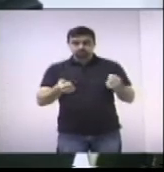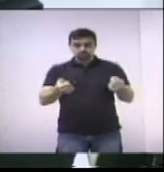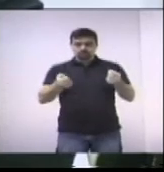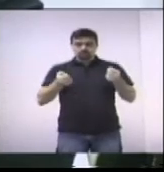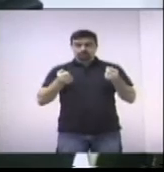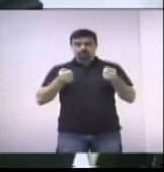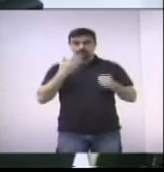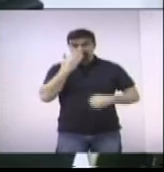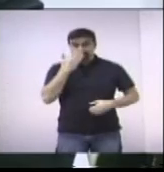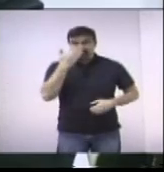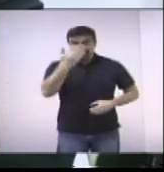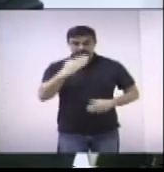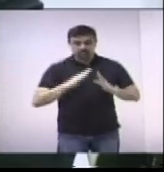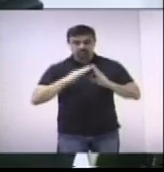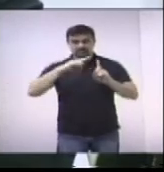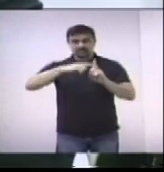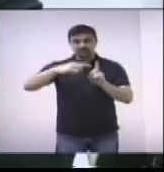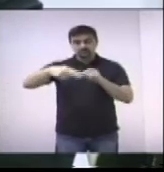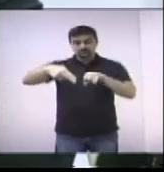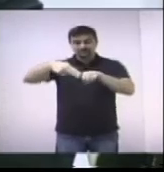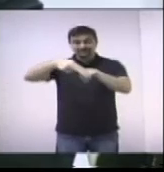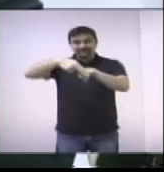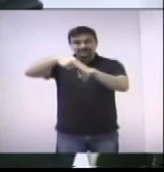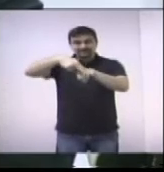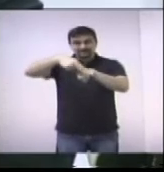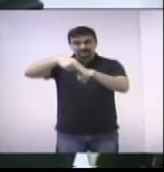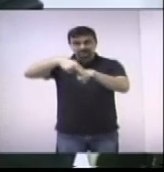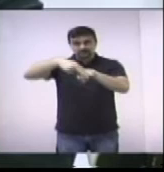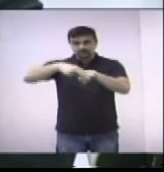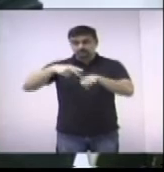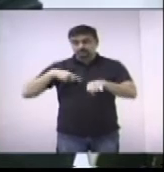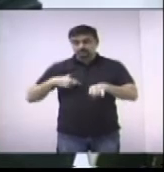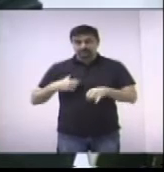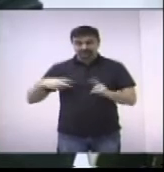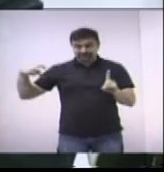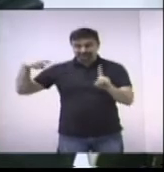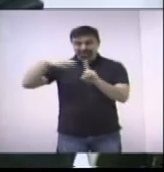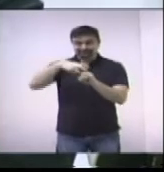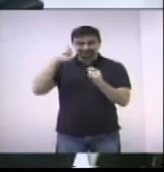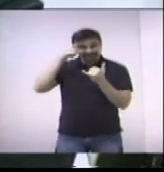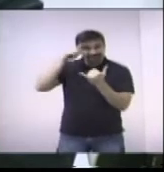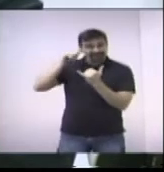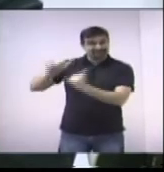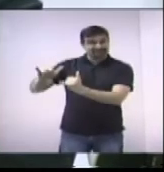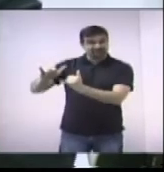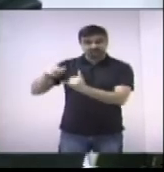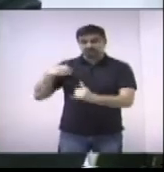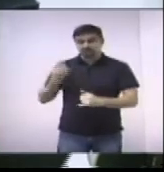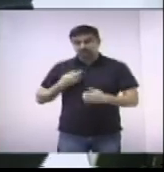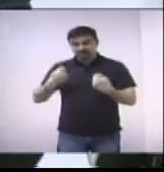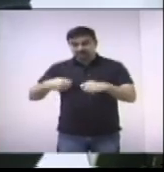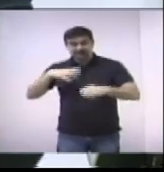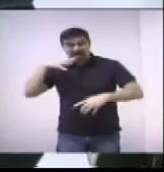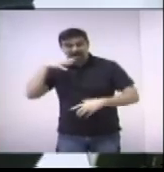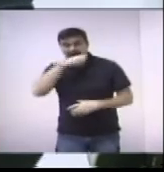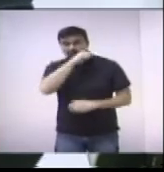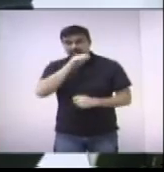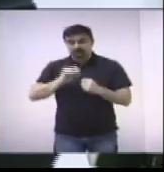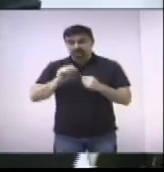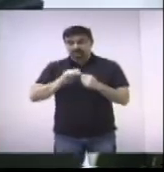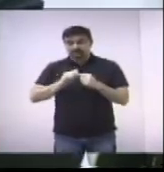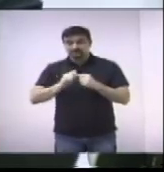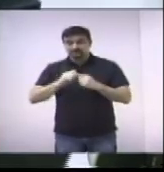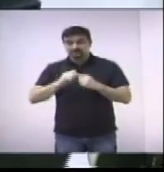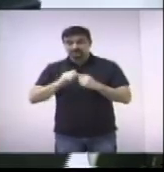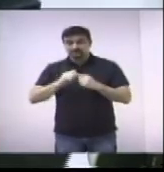do Nazareno. São alguns lugares que têm tido acidente, vítimas, e então a gente precisa rapidamente ver